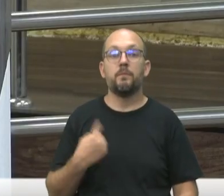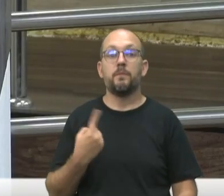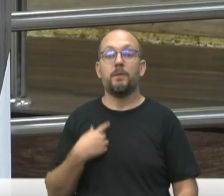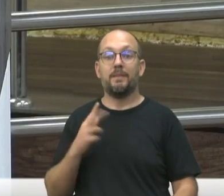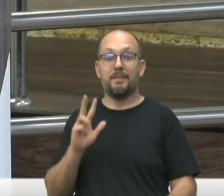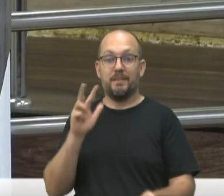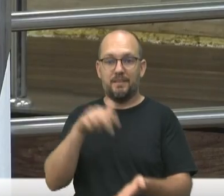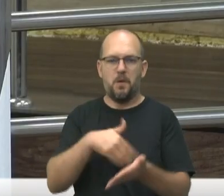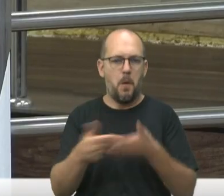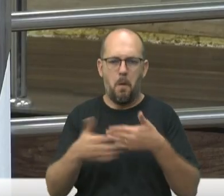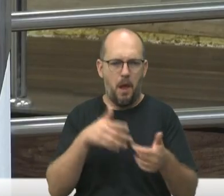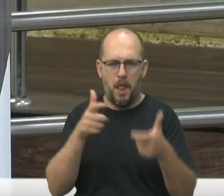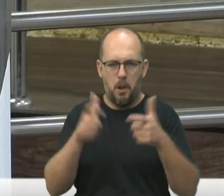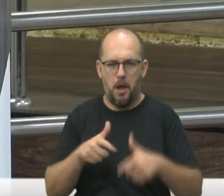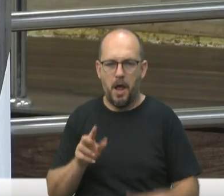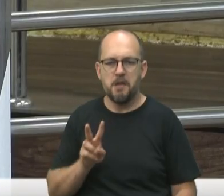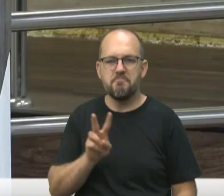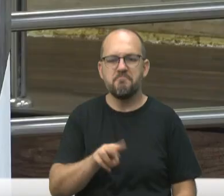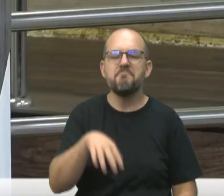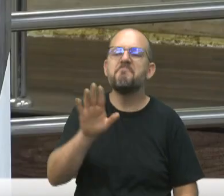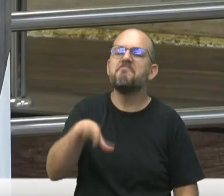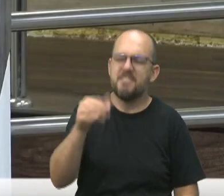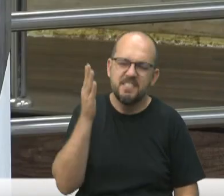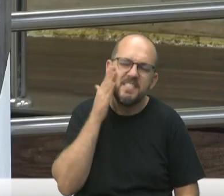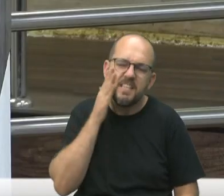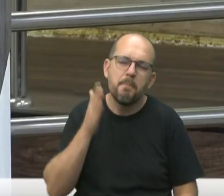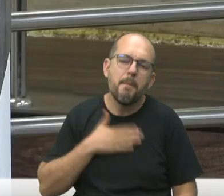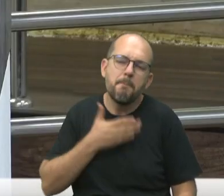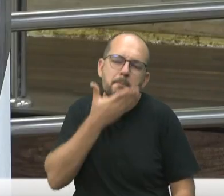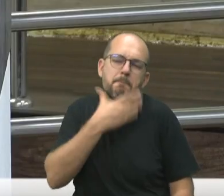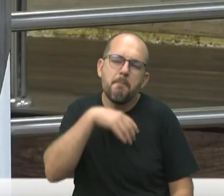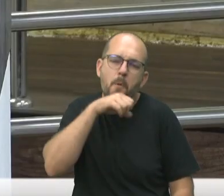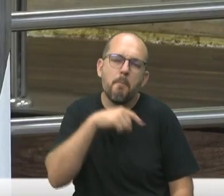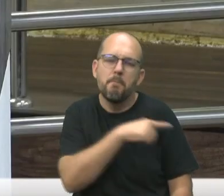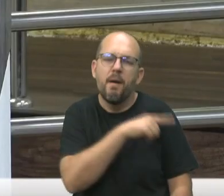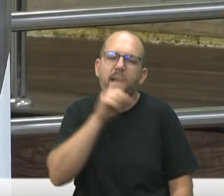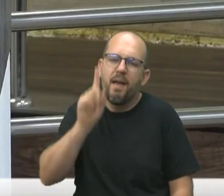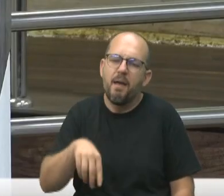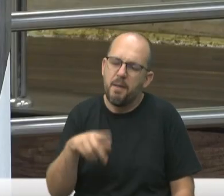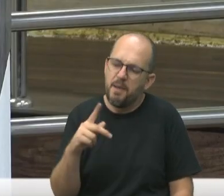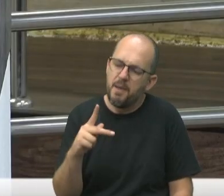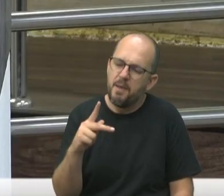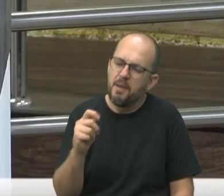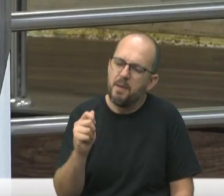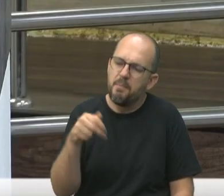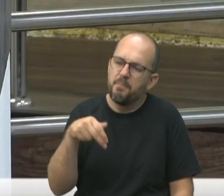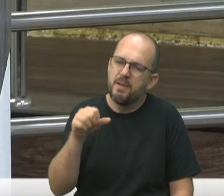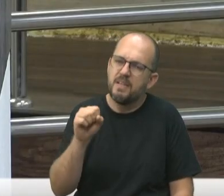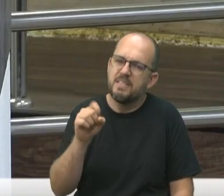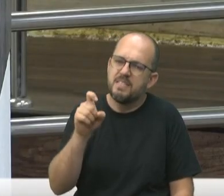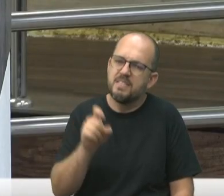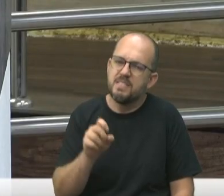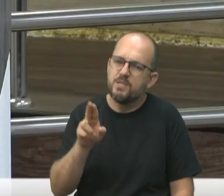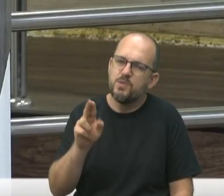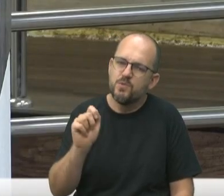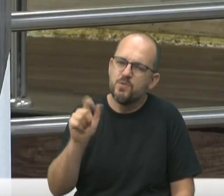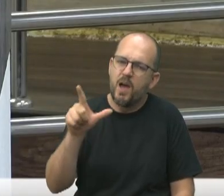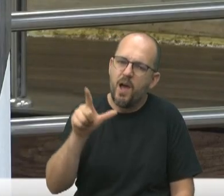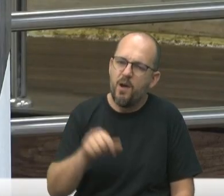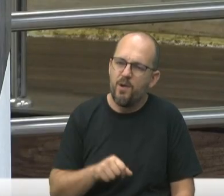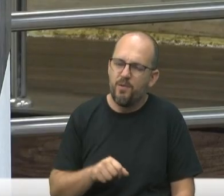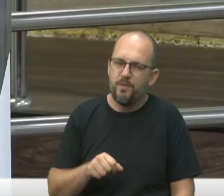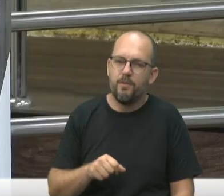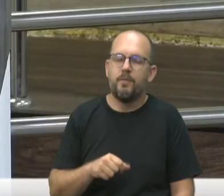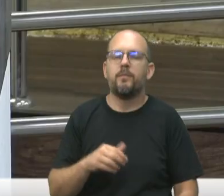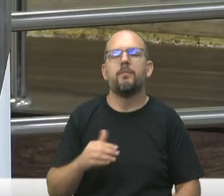ele falava assim, você sabia que meu papai é pansexual? E ficava sempre essa conversa, né? Depois